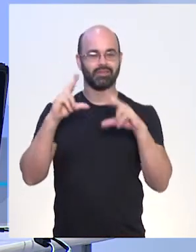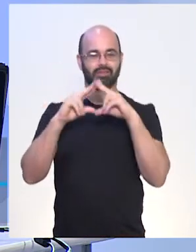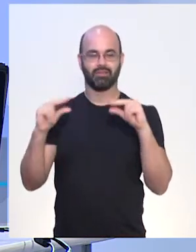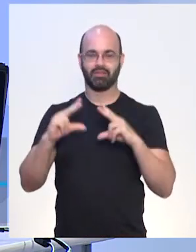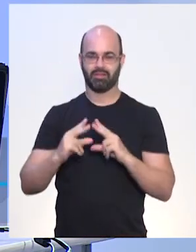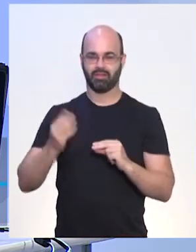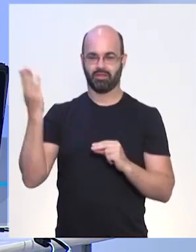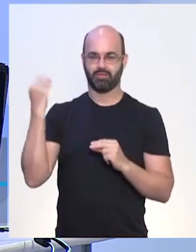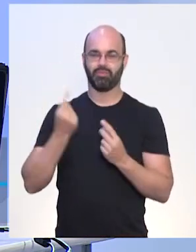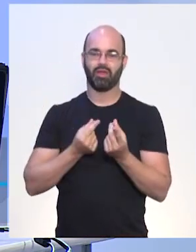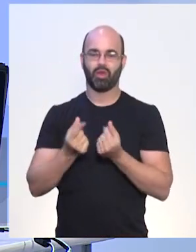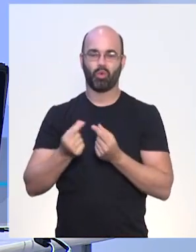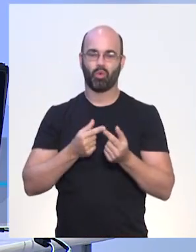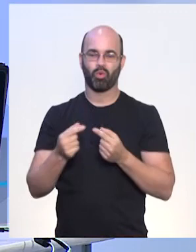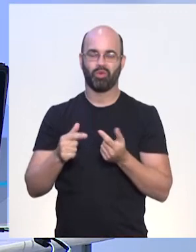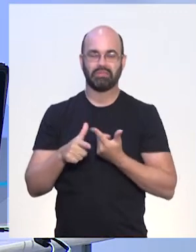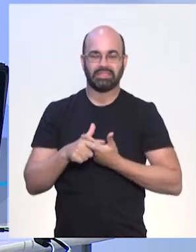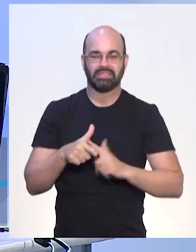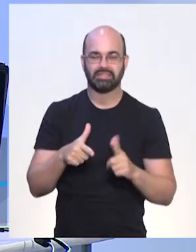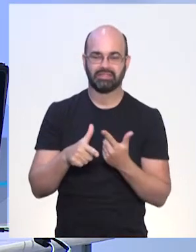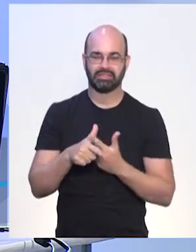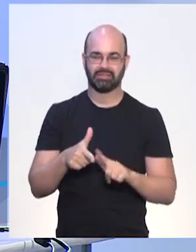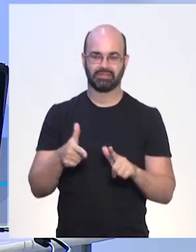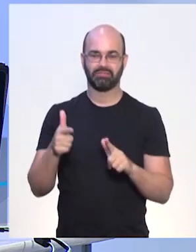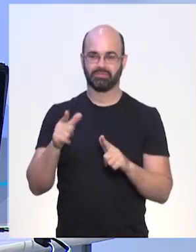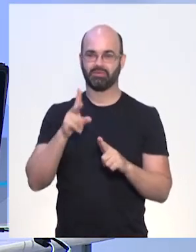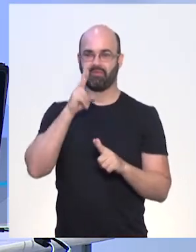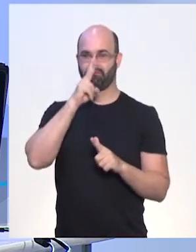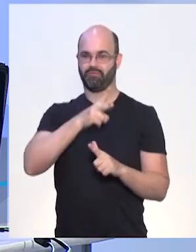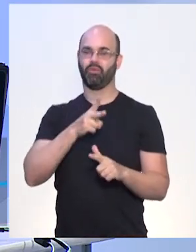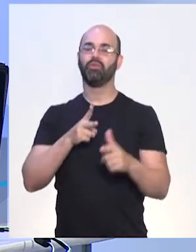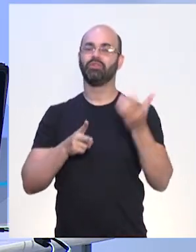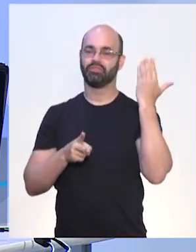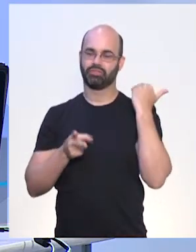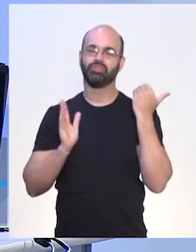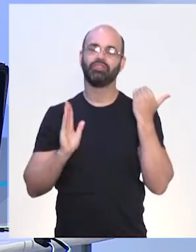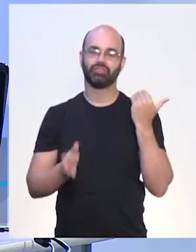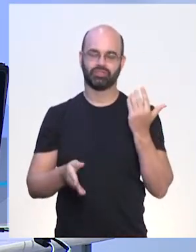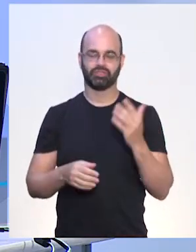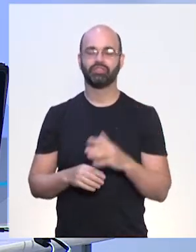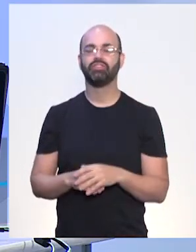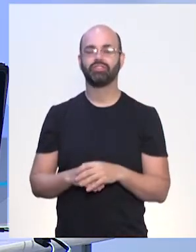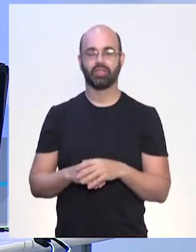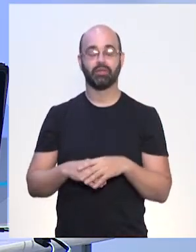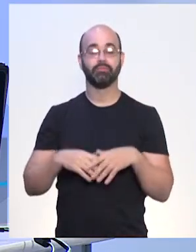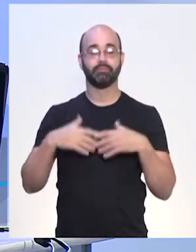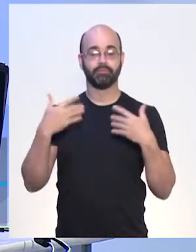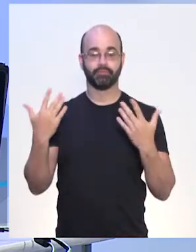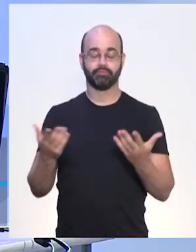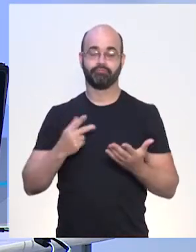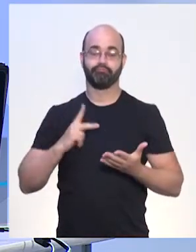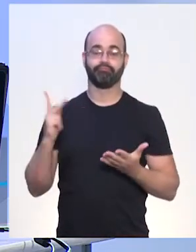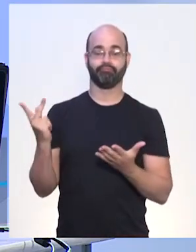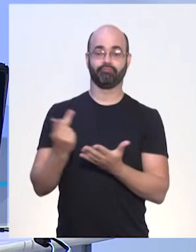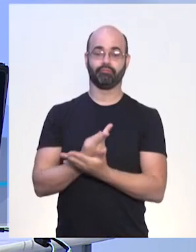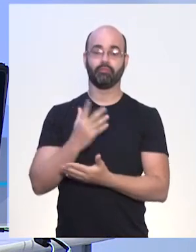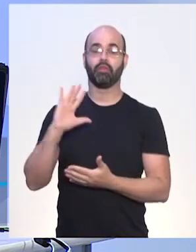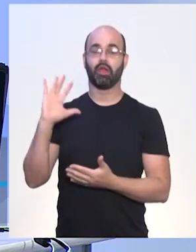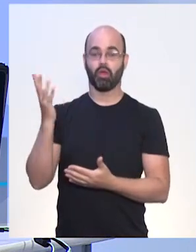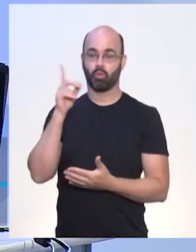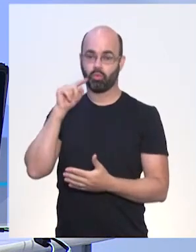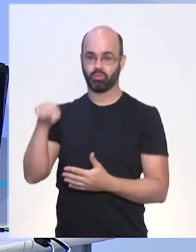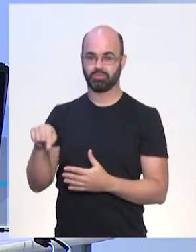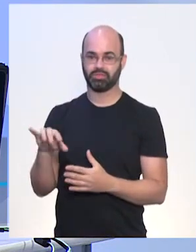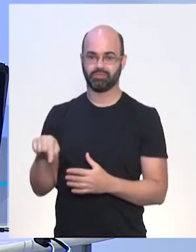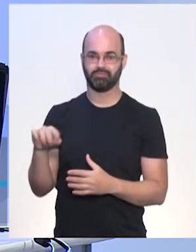econômica e política muito grande e esse acidente e incidente ele só vai acirrar estas questões e eu gostei bastante